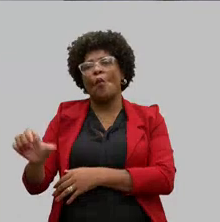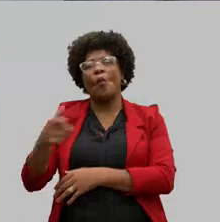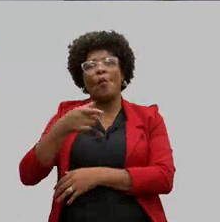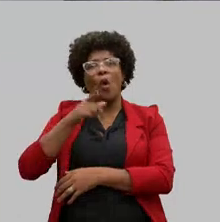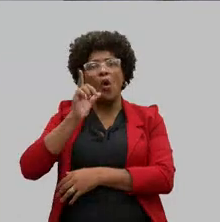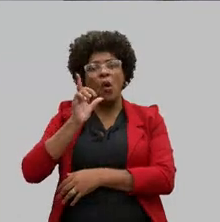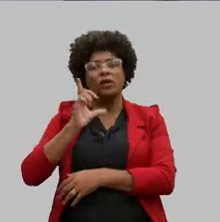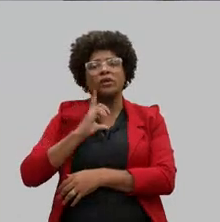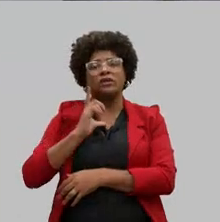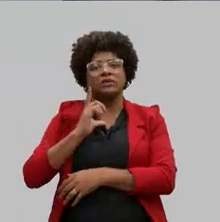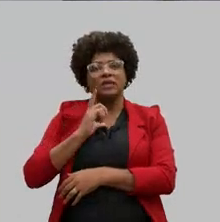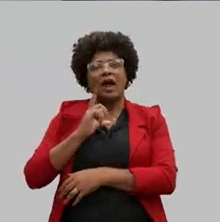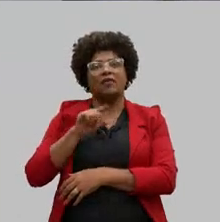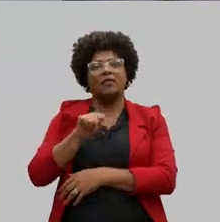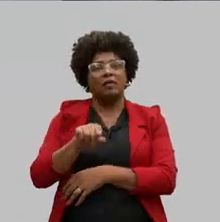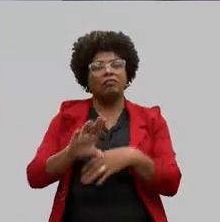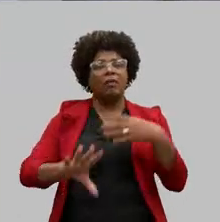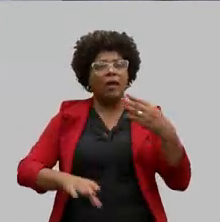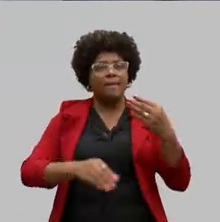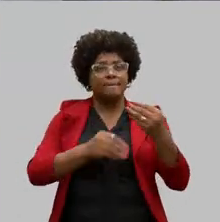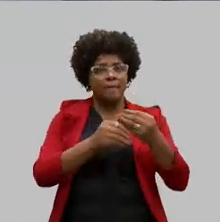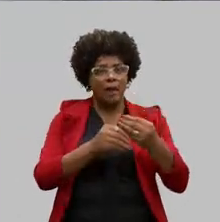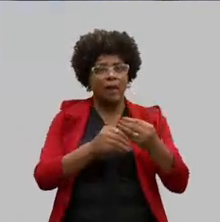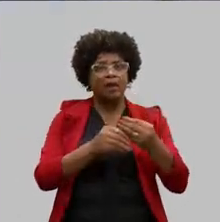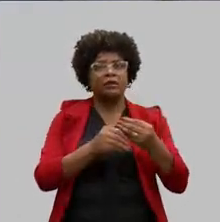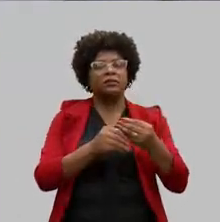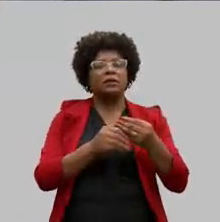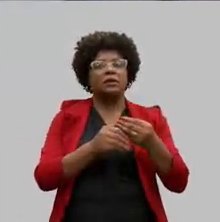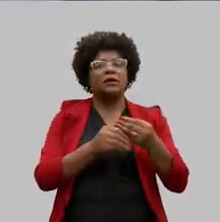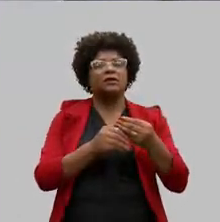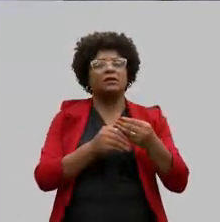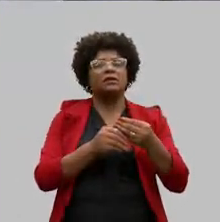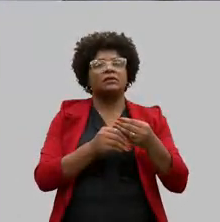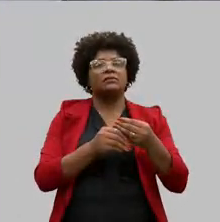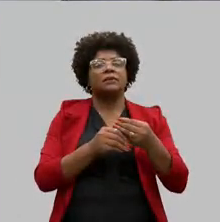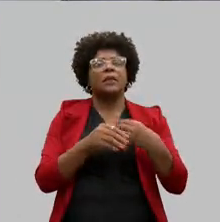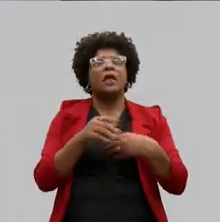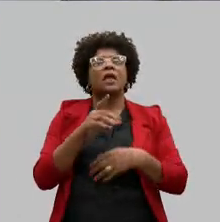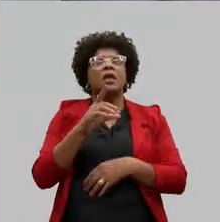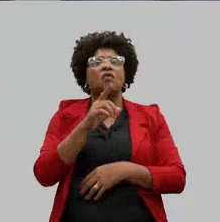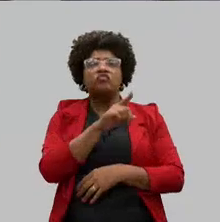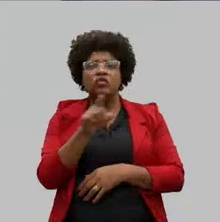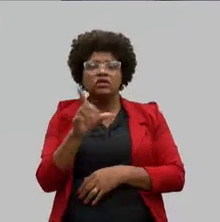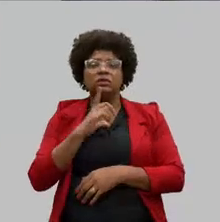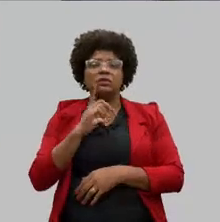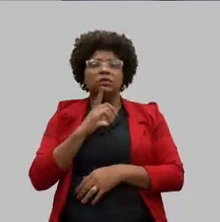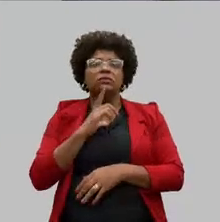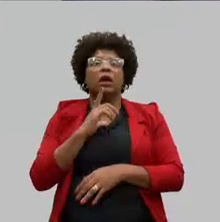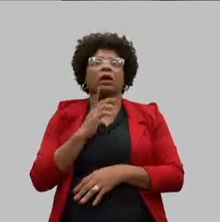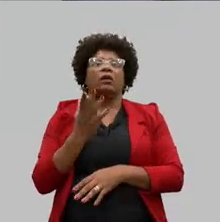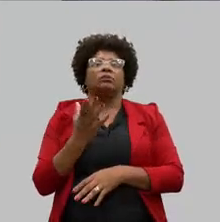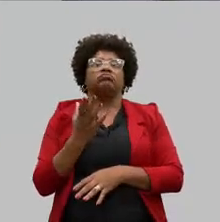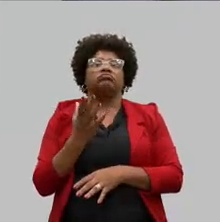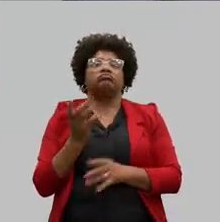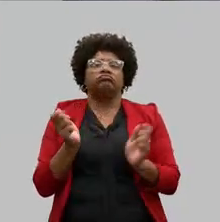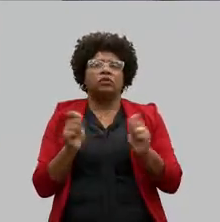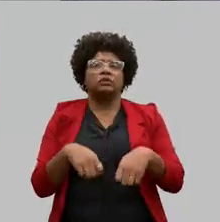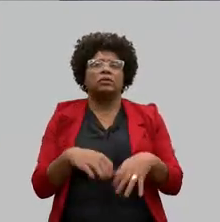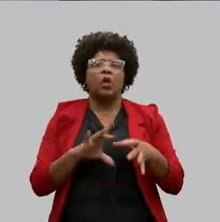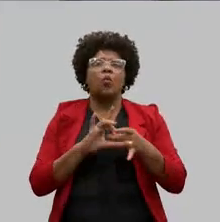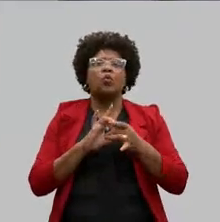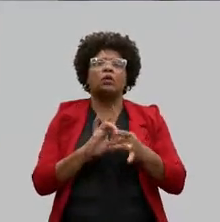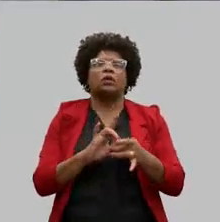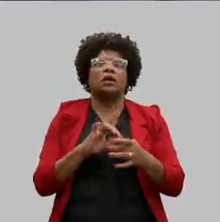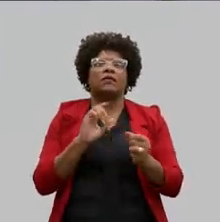acho que pô no radar né de vocês também que se identificam com esse tema possibilidade da gente unir junto fazer uma visita